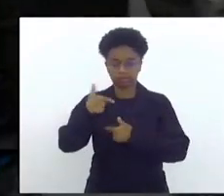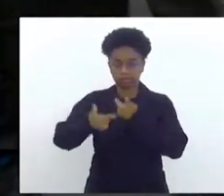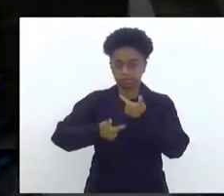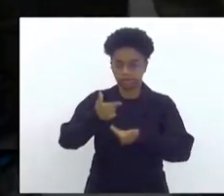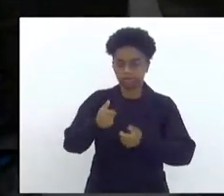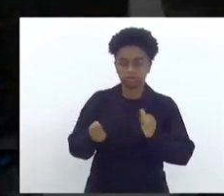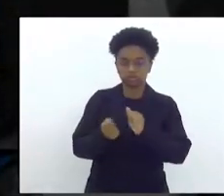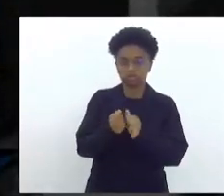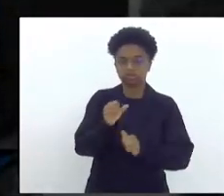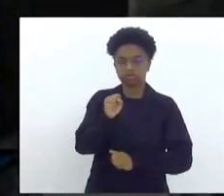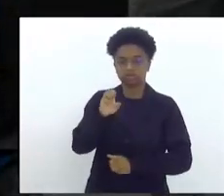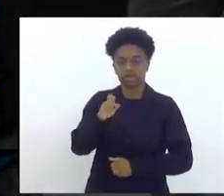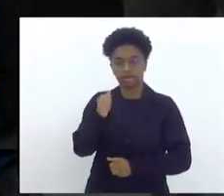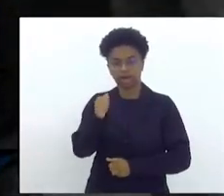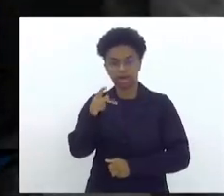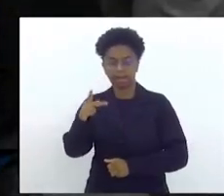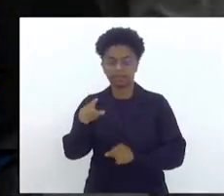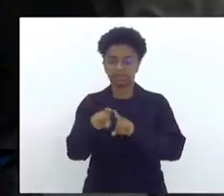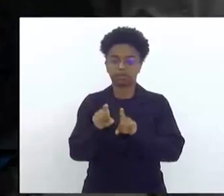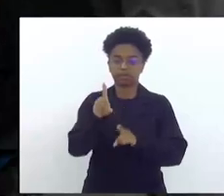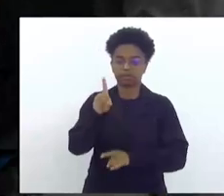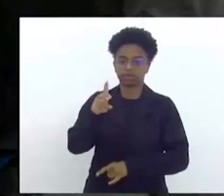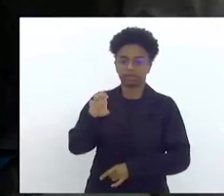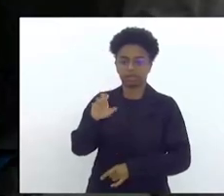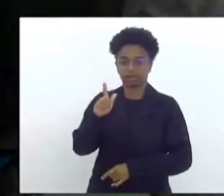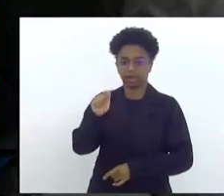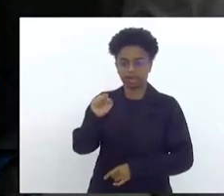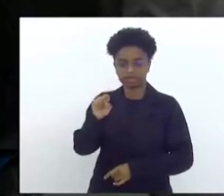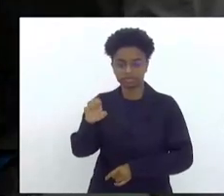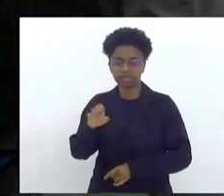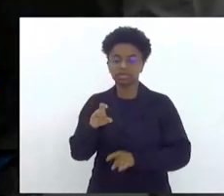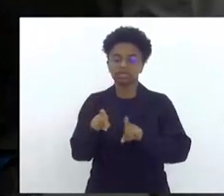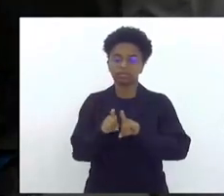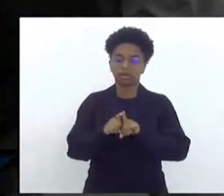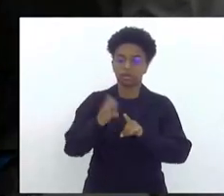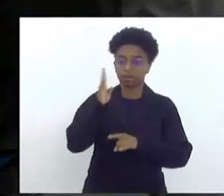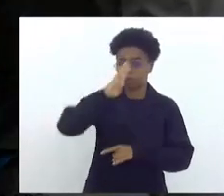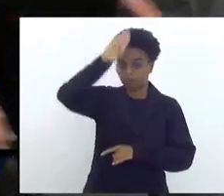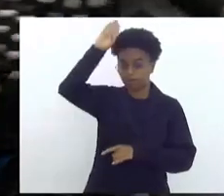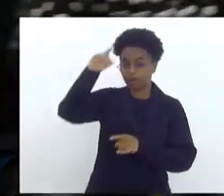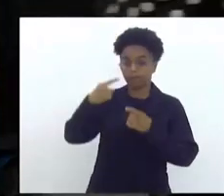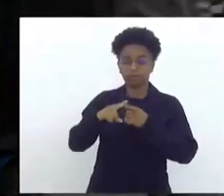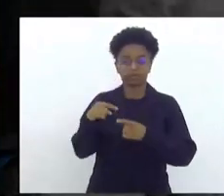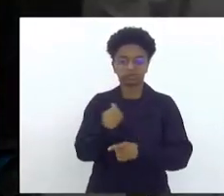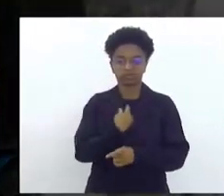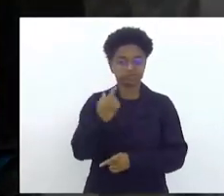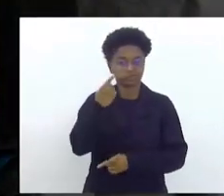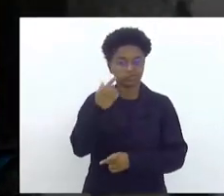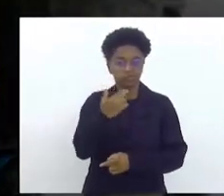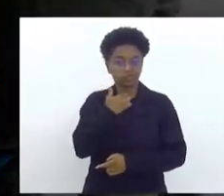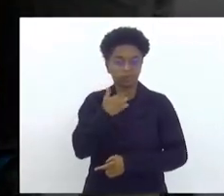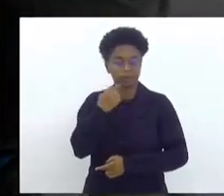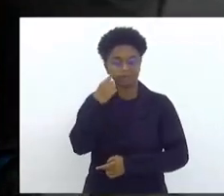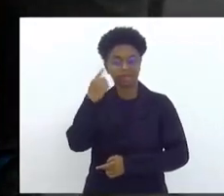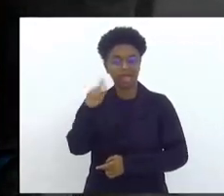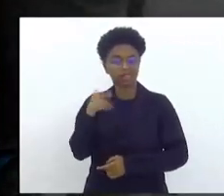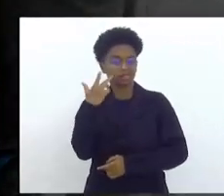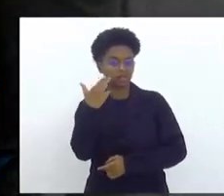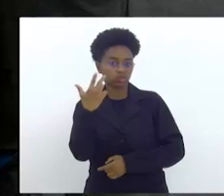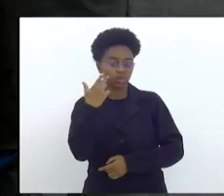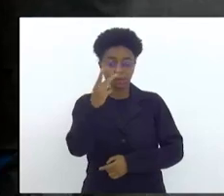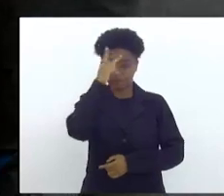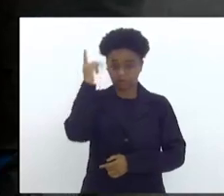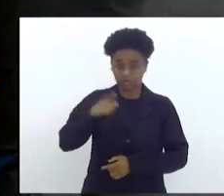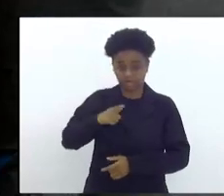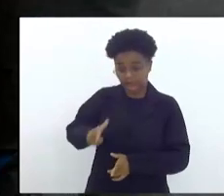na SEAP no degase para bombeiros porque a gente não pode achar natural que uma pessoa que carregue